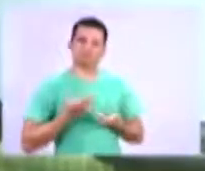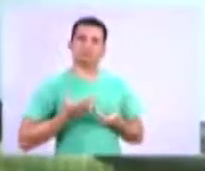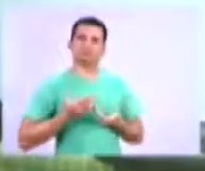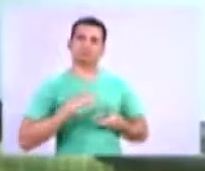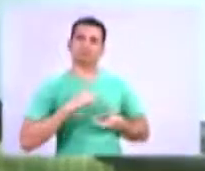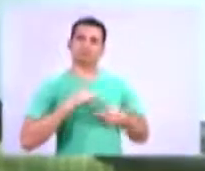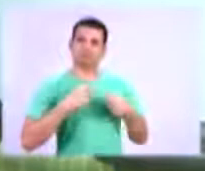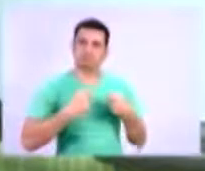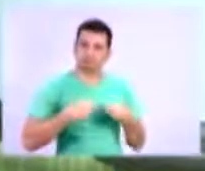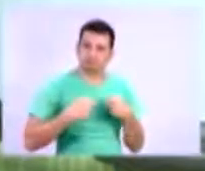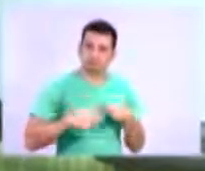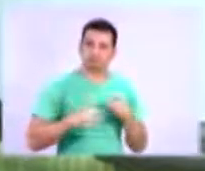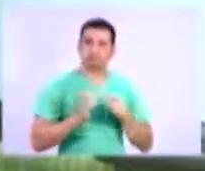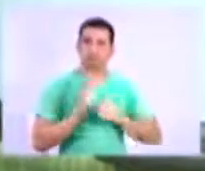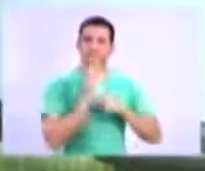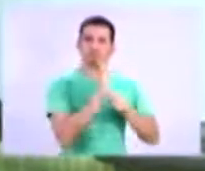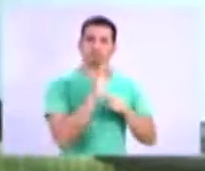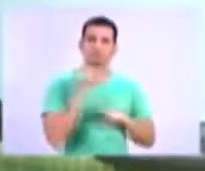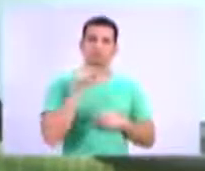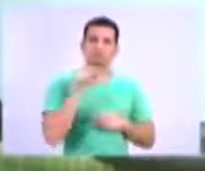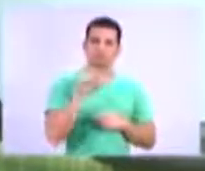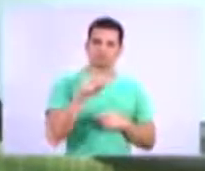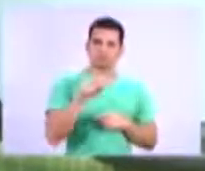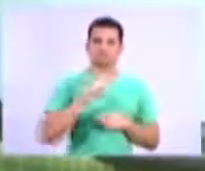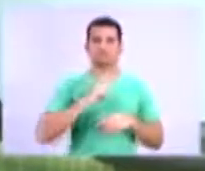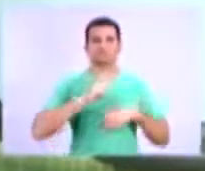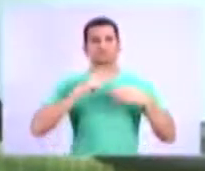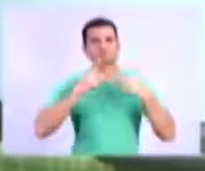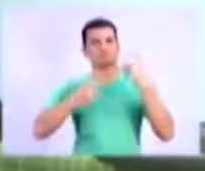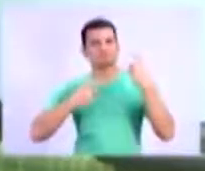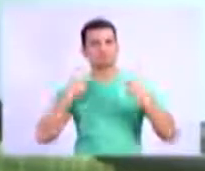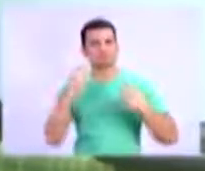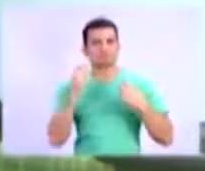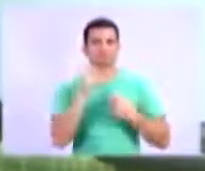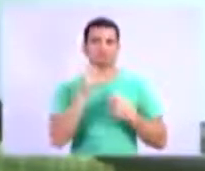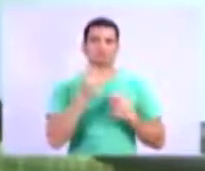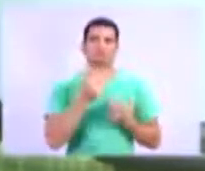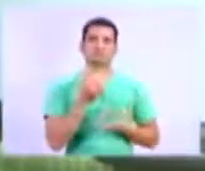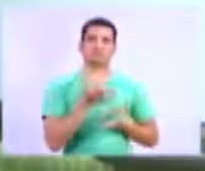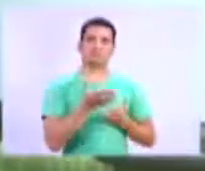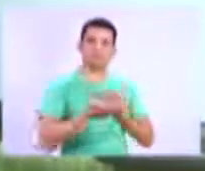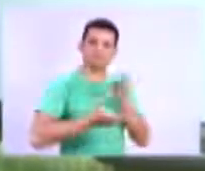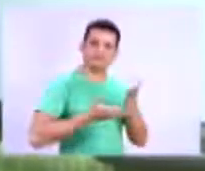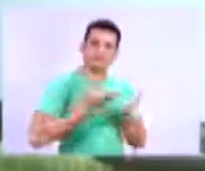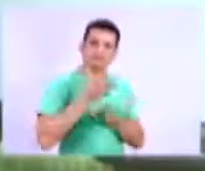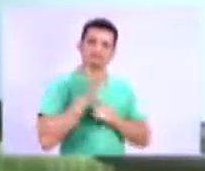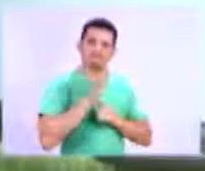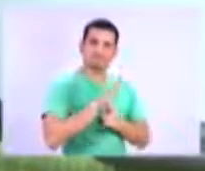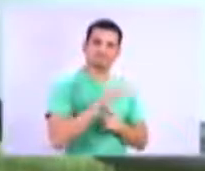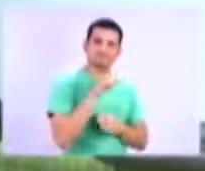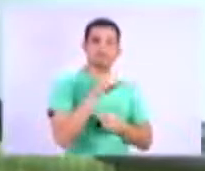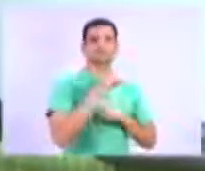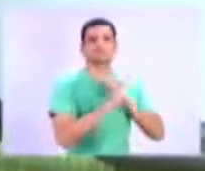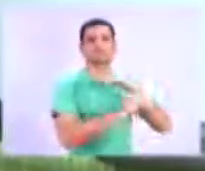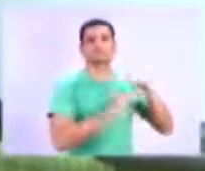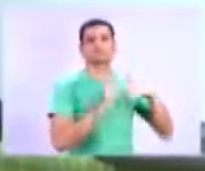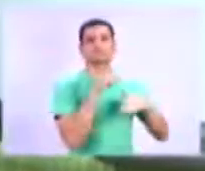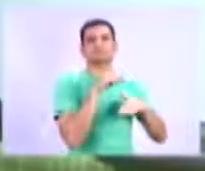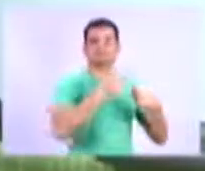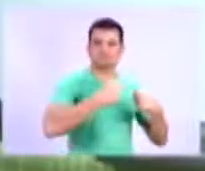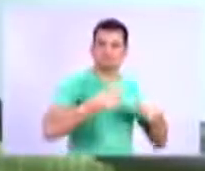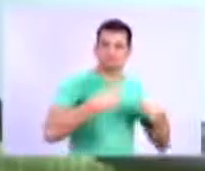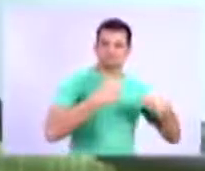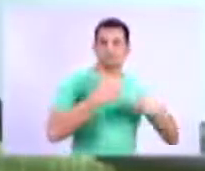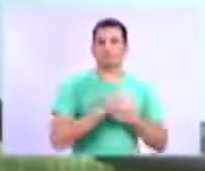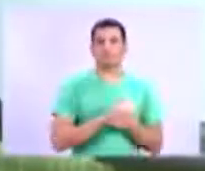demonstre que você está preocupado em atender ao que a empresa necessita. Então, quando